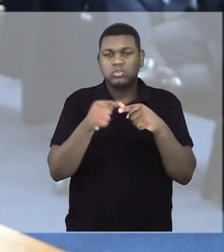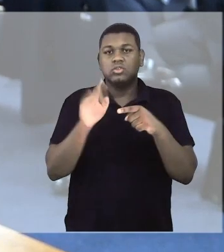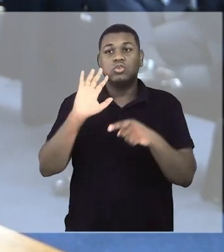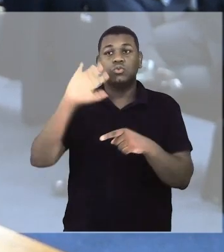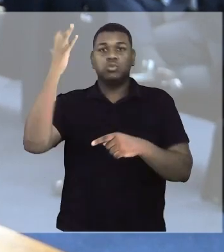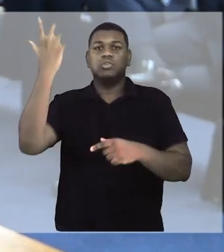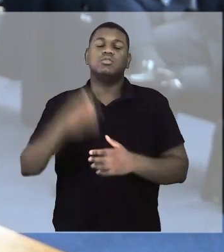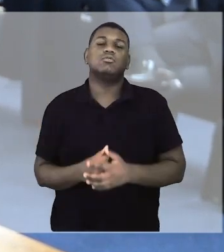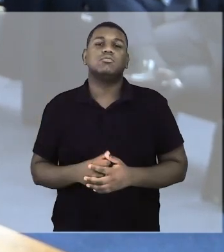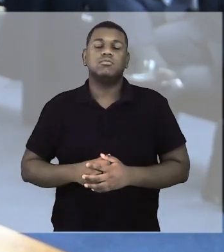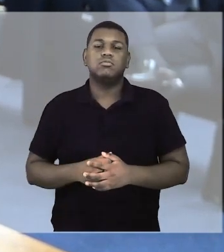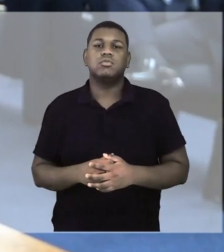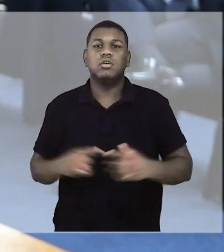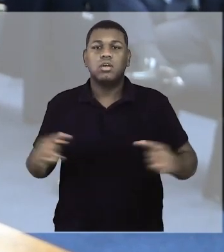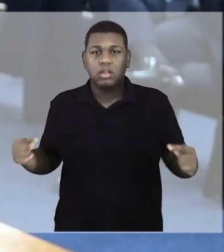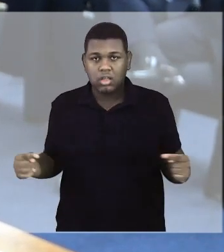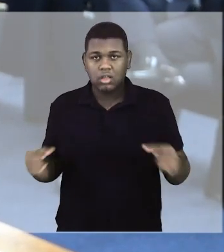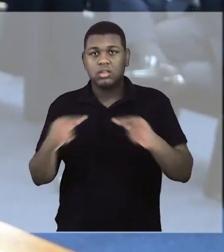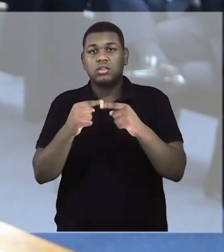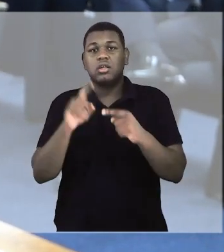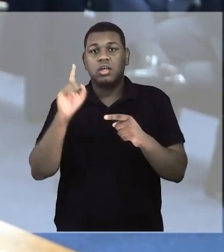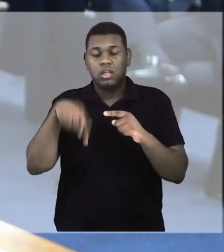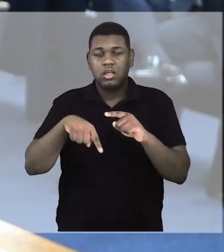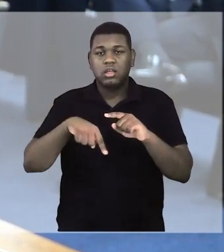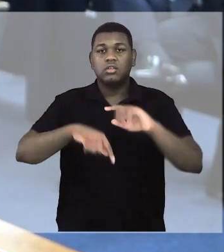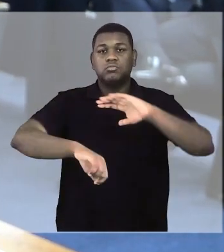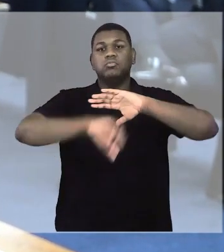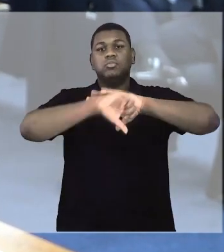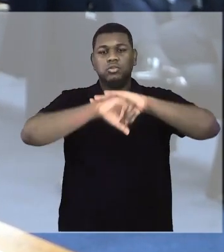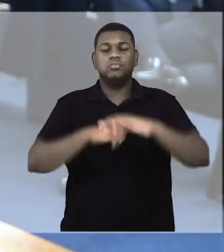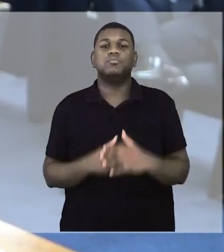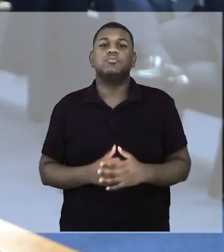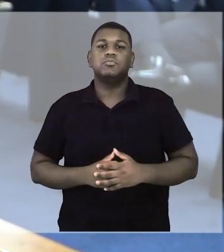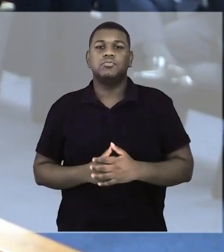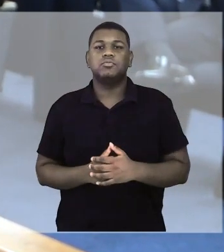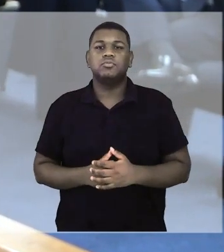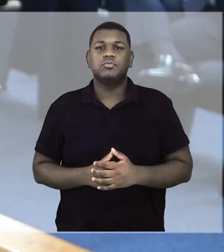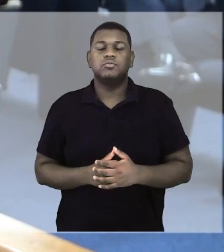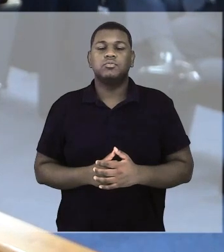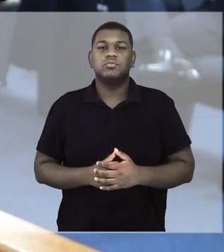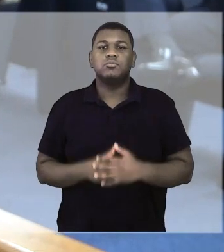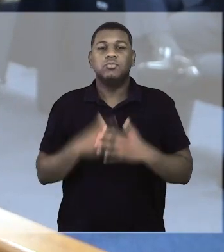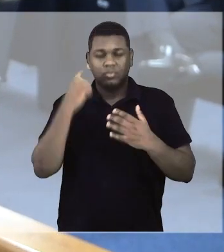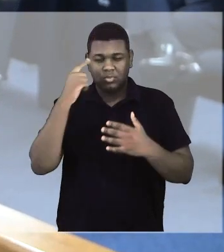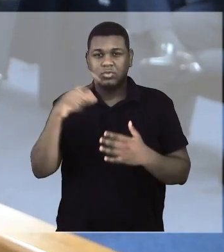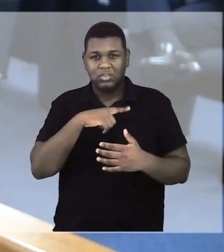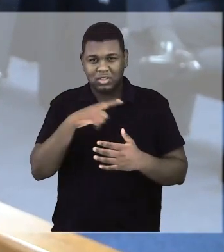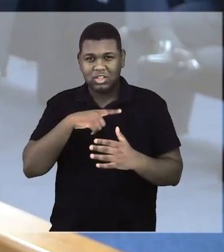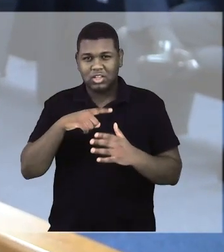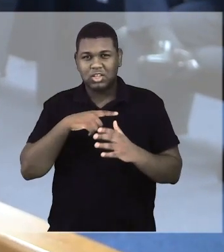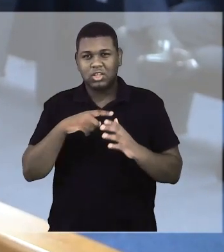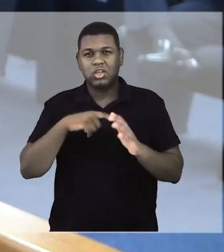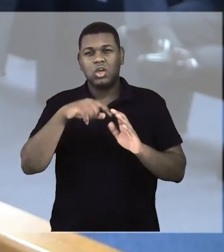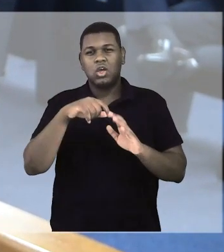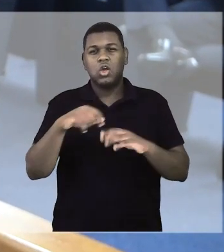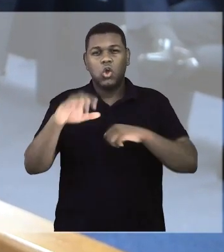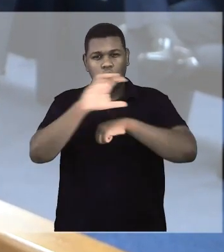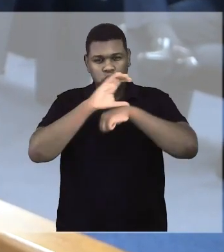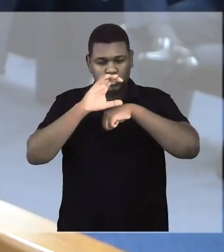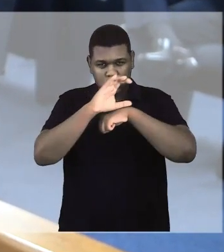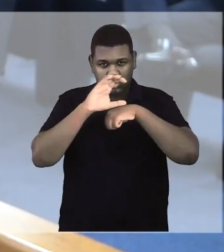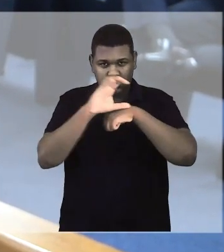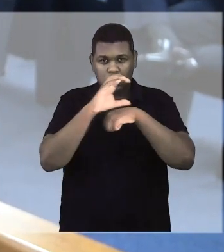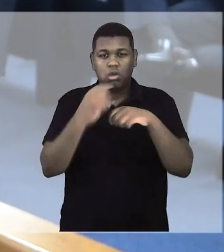omissão, ainda que outro seja o momento do resultado, fecha aspas o relator, determinante da incidência penal vigente à época dos